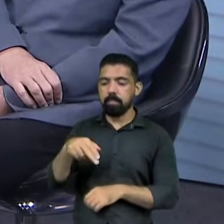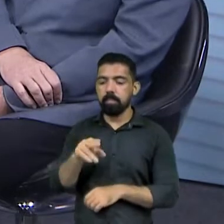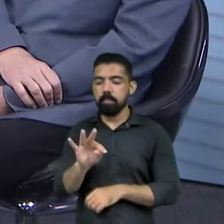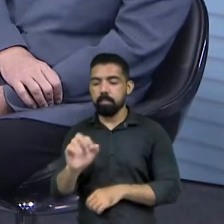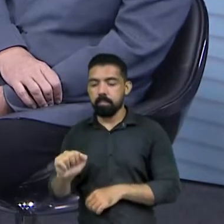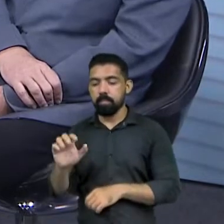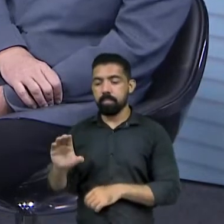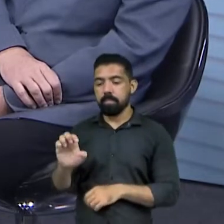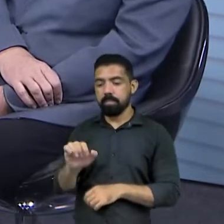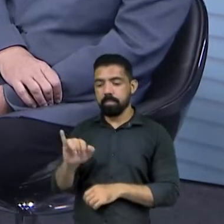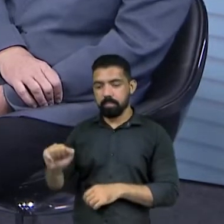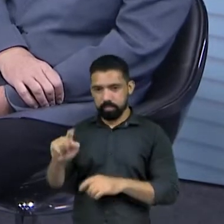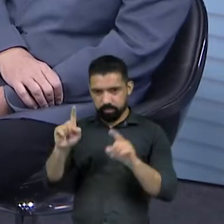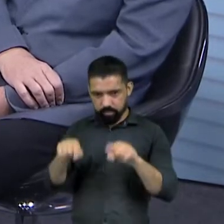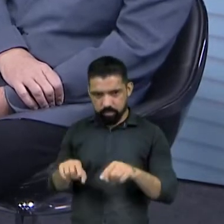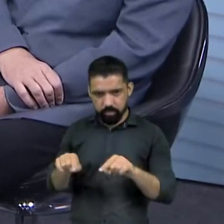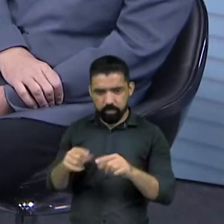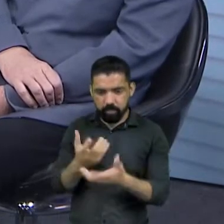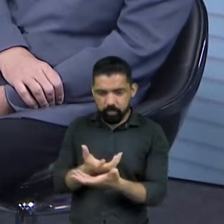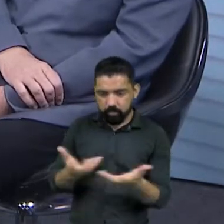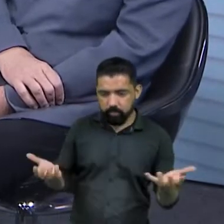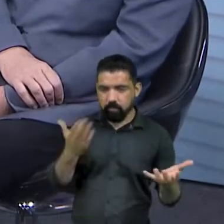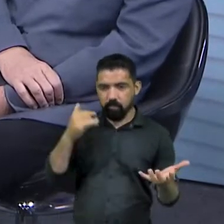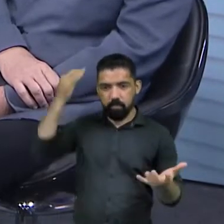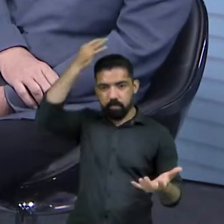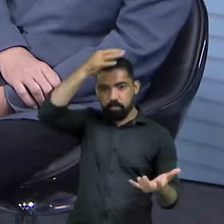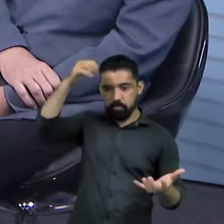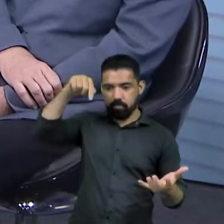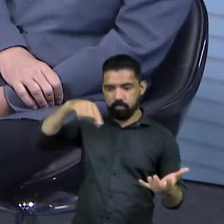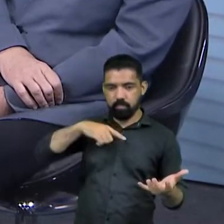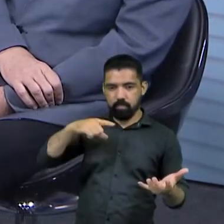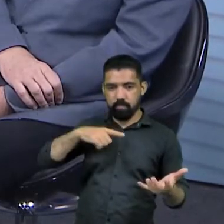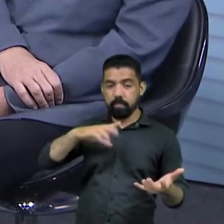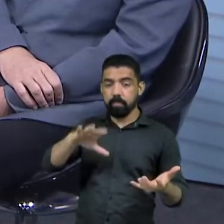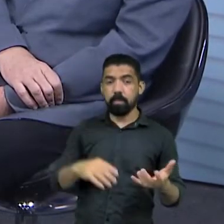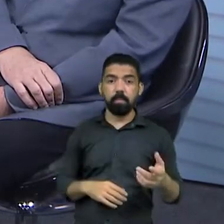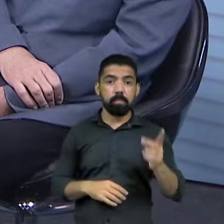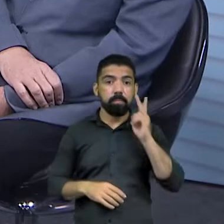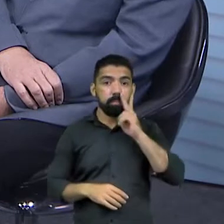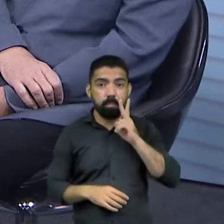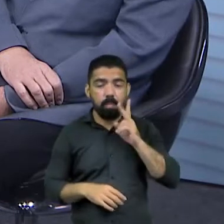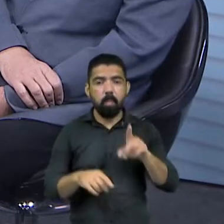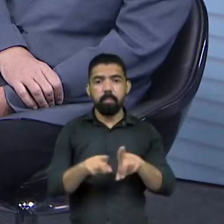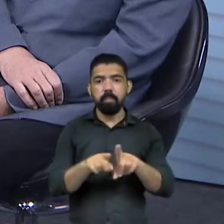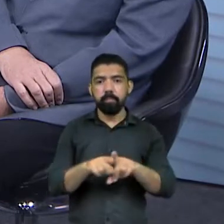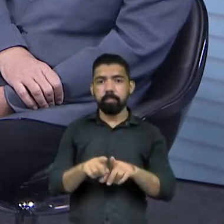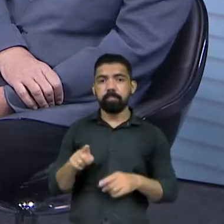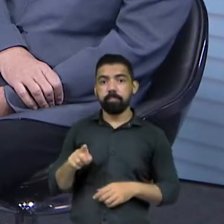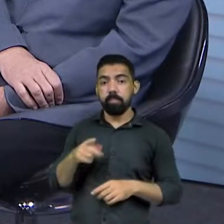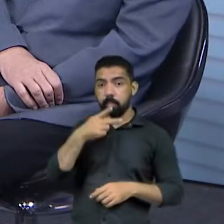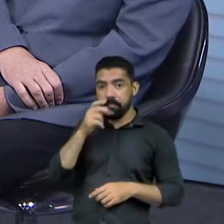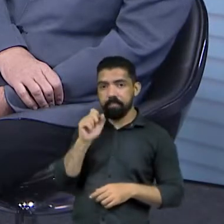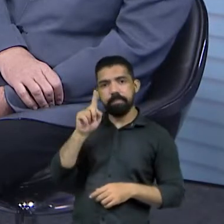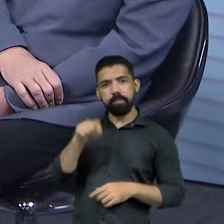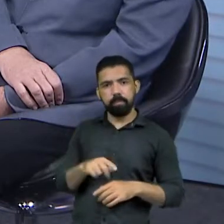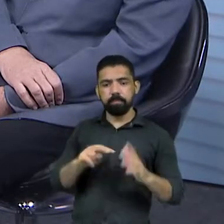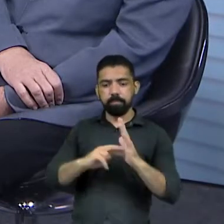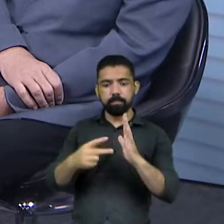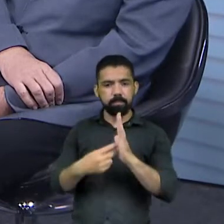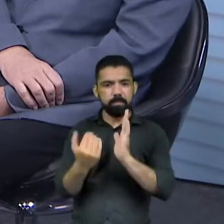vinho que é é o símbolo maior do cristianismo eh então o que que acontece Jesus Cristo estava fazero na realidade a sua